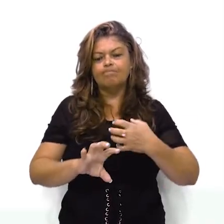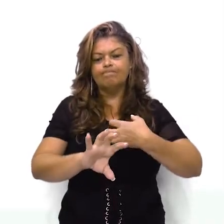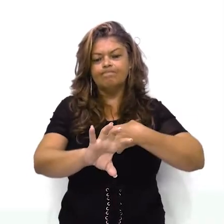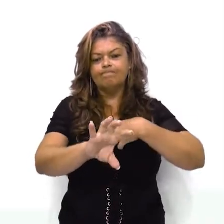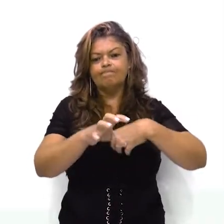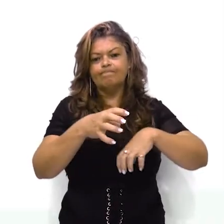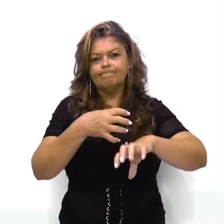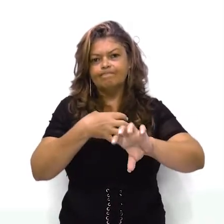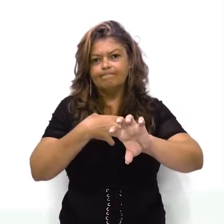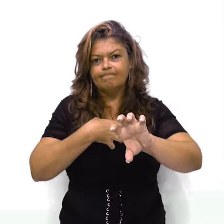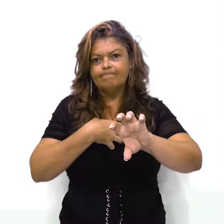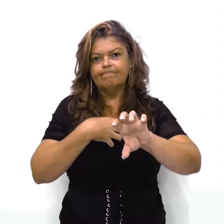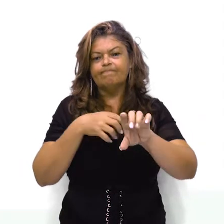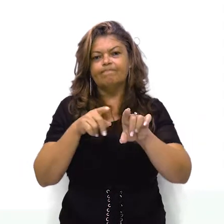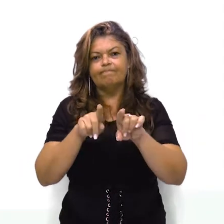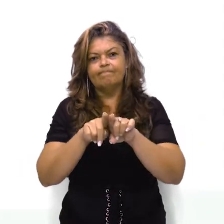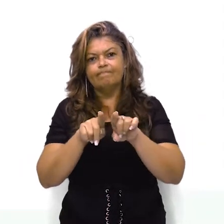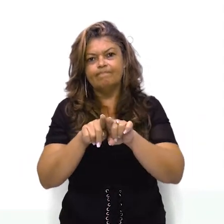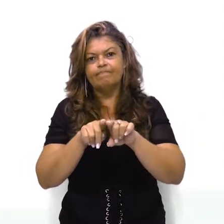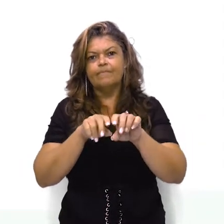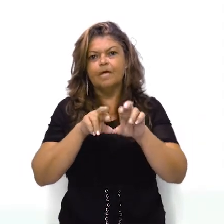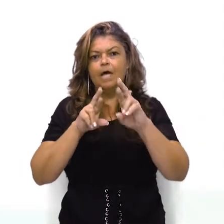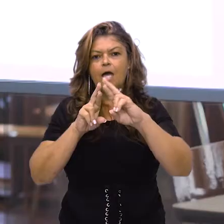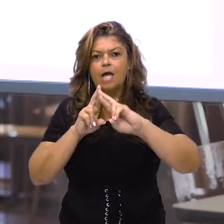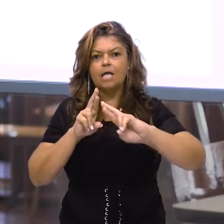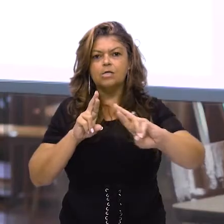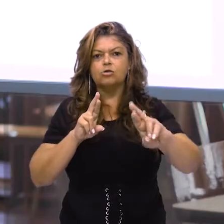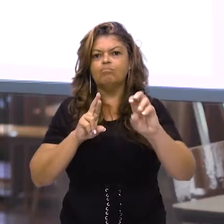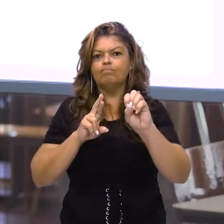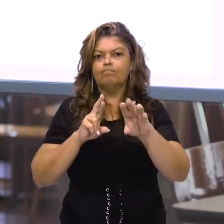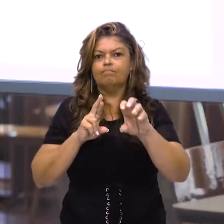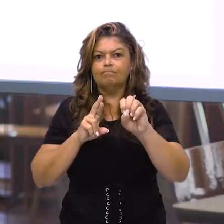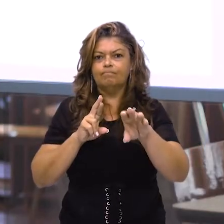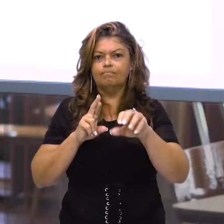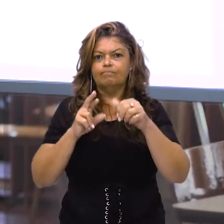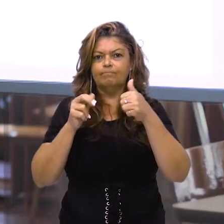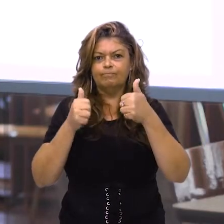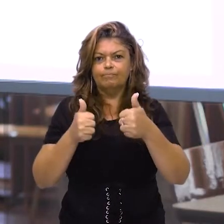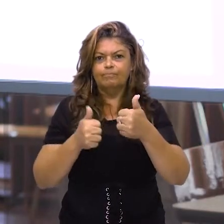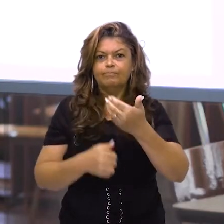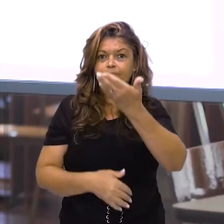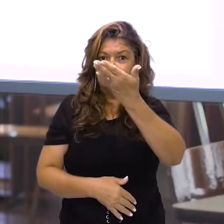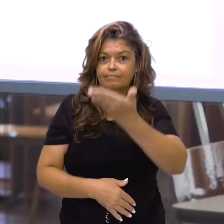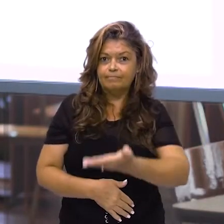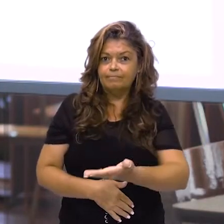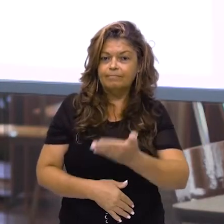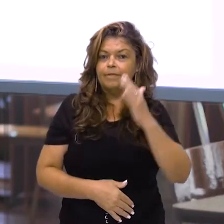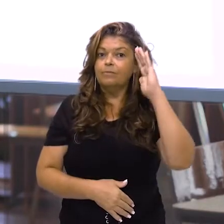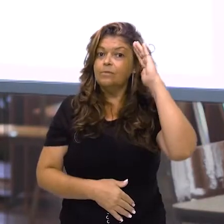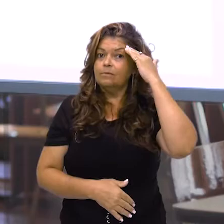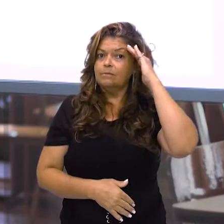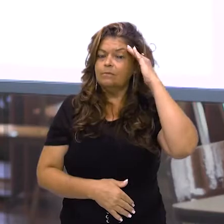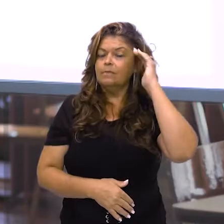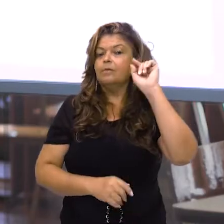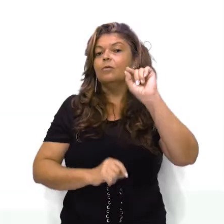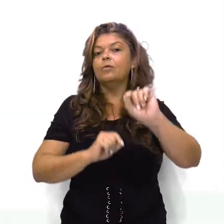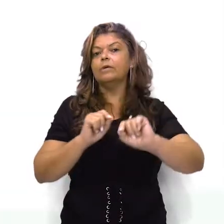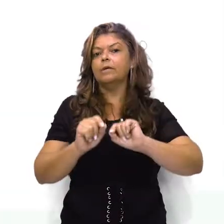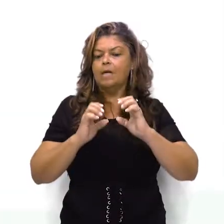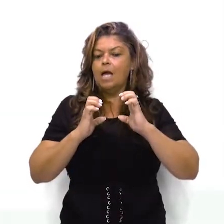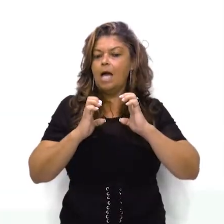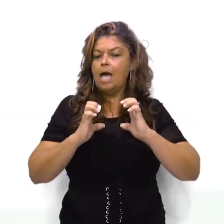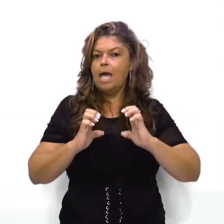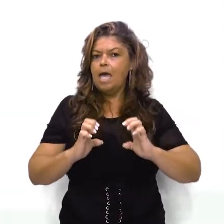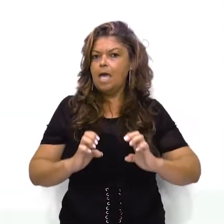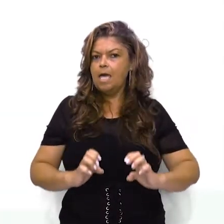religiosas, tribais e ocidentais. Mas antes, vamos entender o seguinte: a